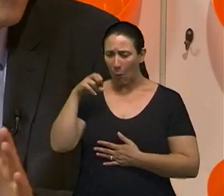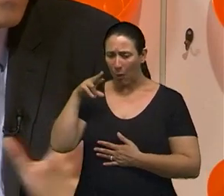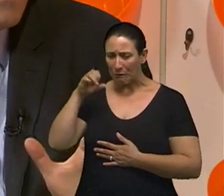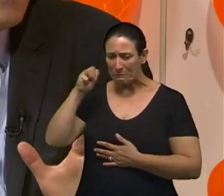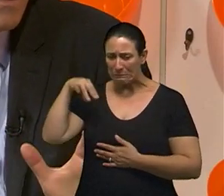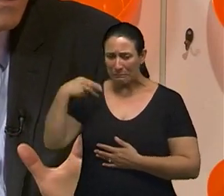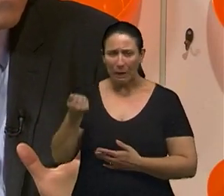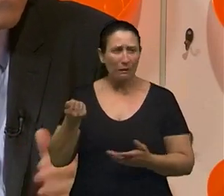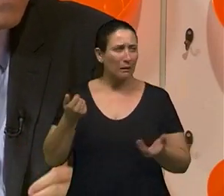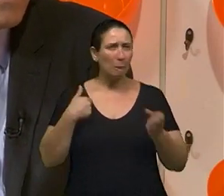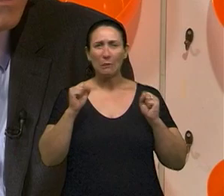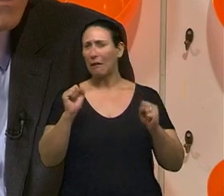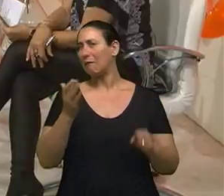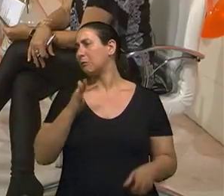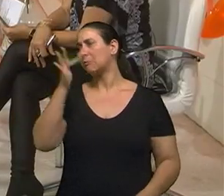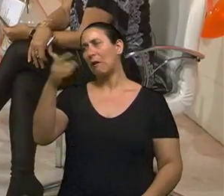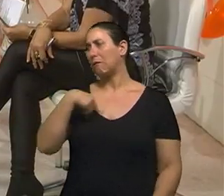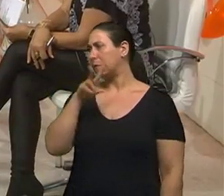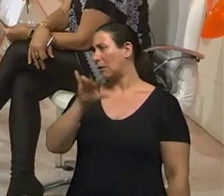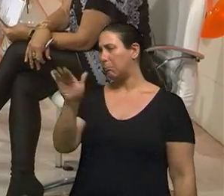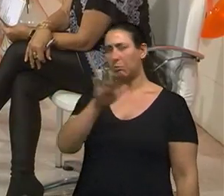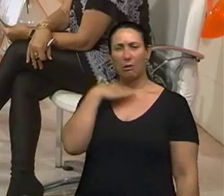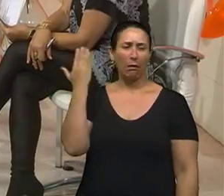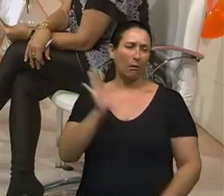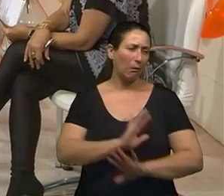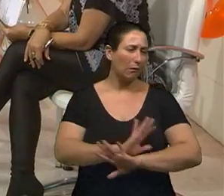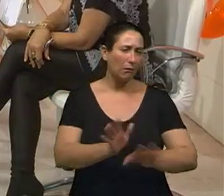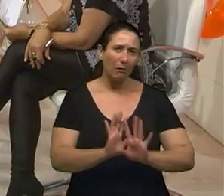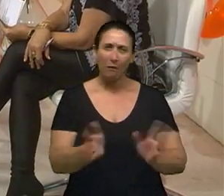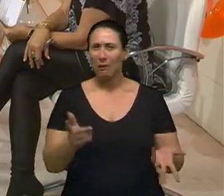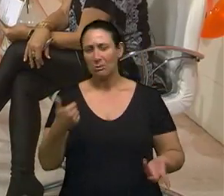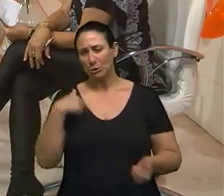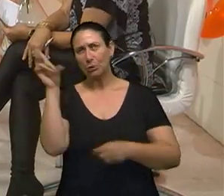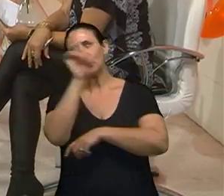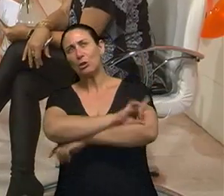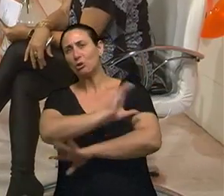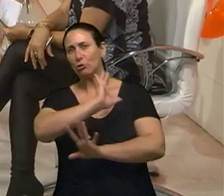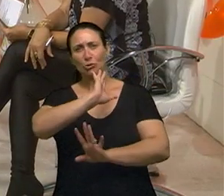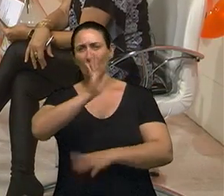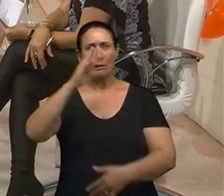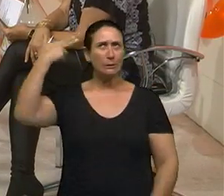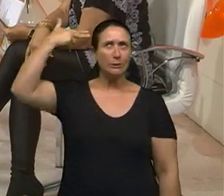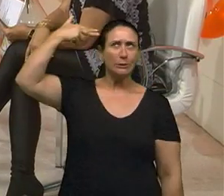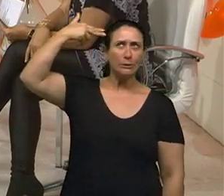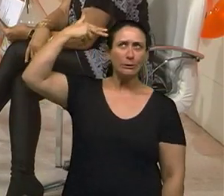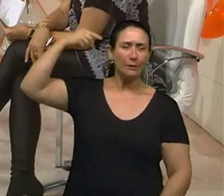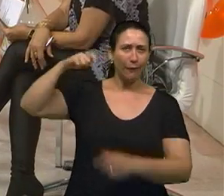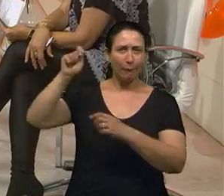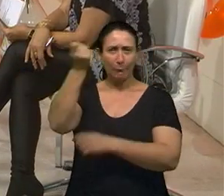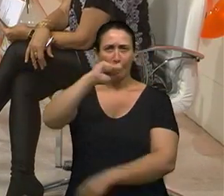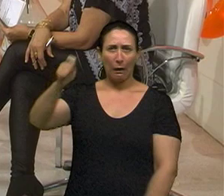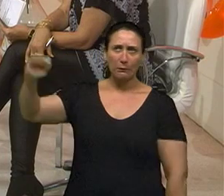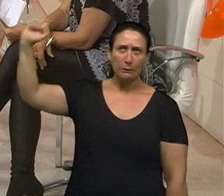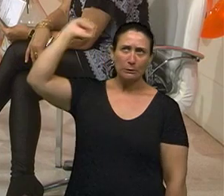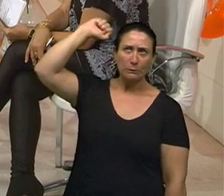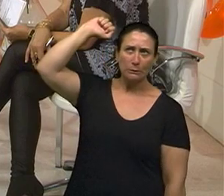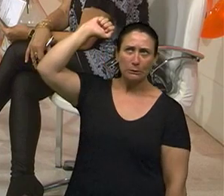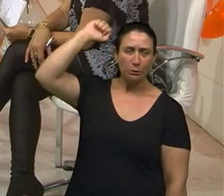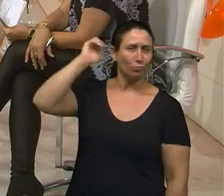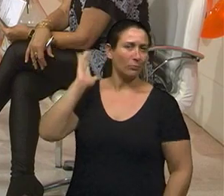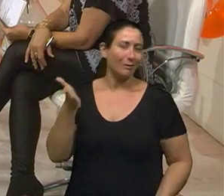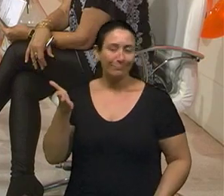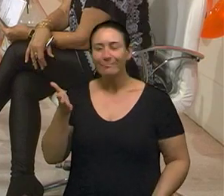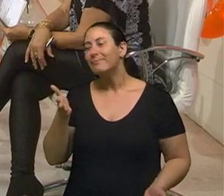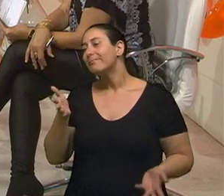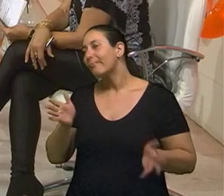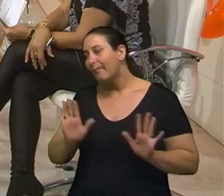né não tem mais nada para fazer tá com data tá com uma espada na cabeça e tal então hoje a gente sabe que se